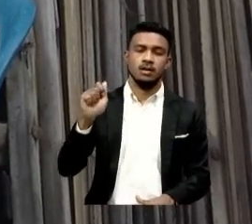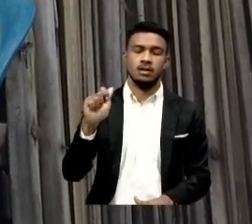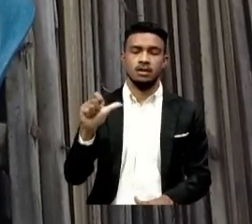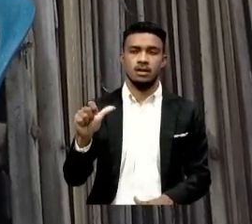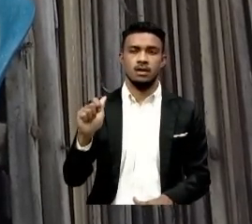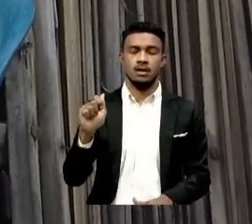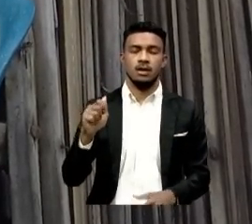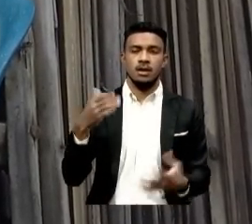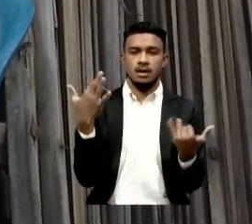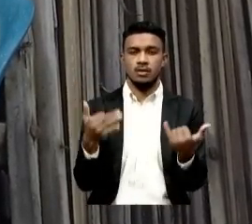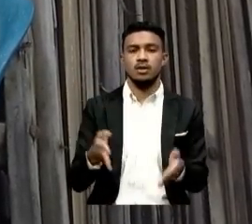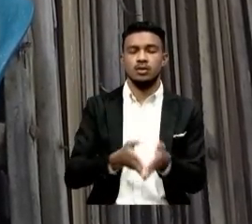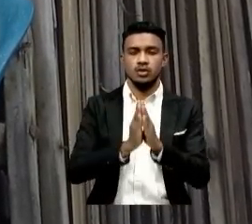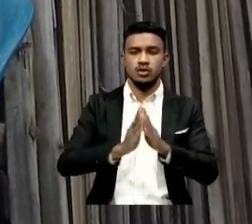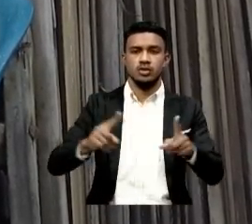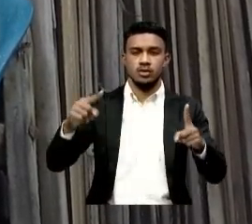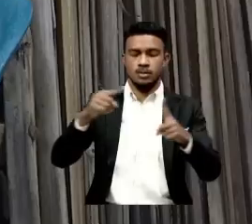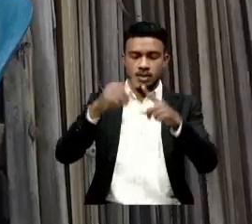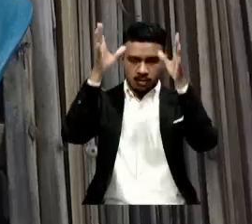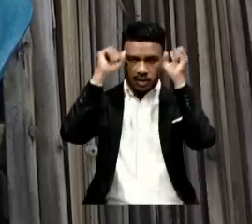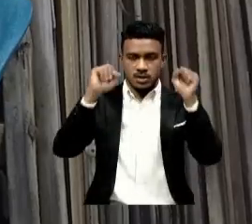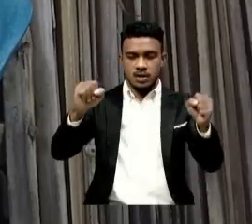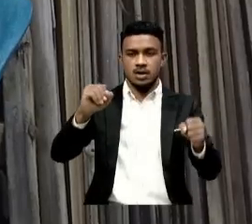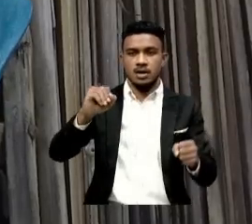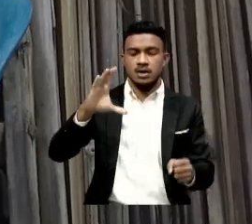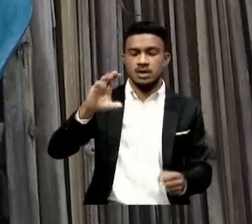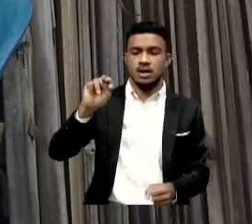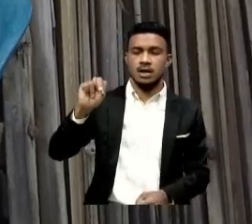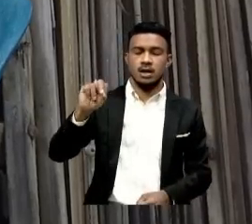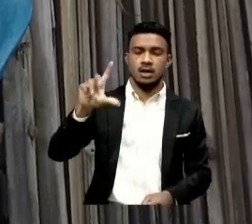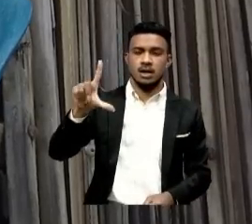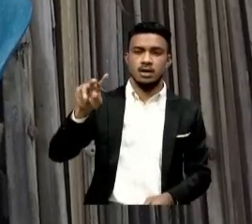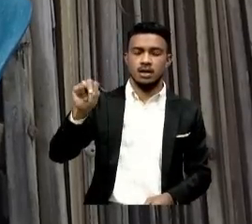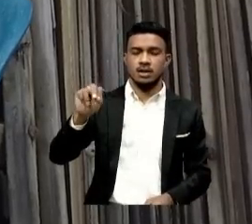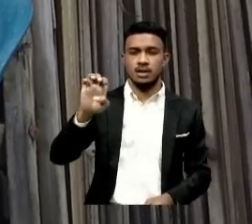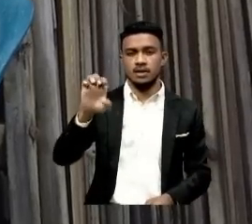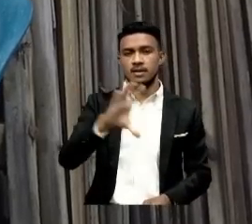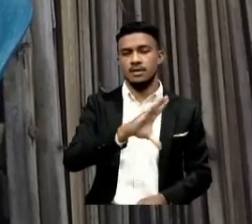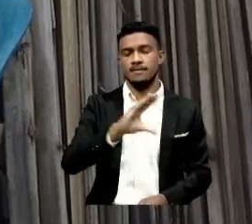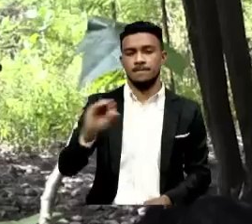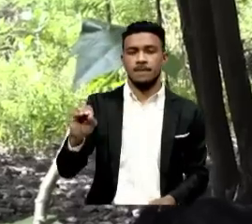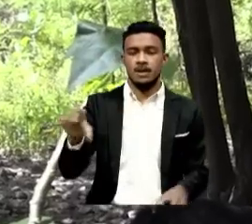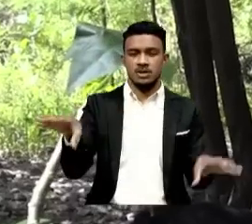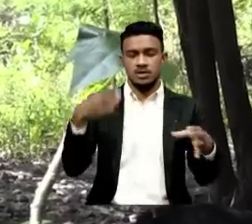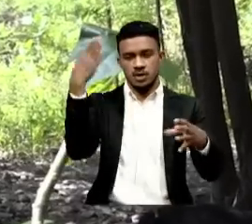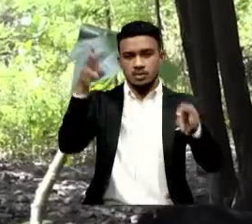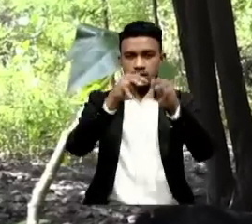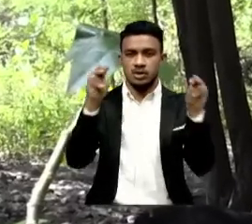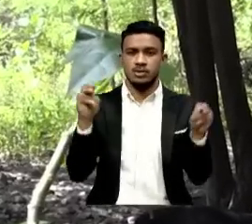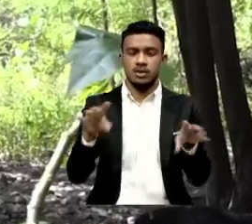presidente Conselho Combatentes Libertação Nacional cada município, ato serviço ho efetivo e a